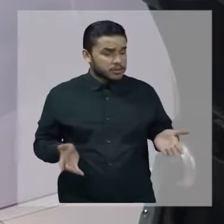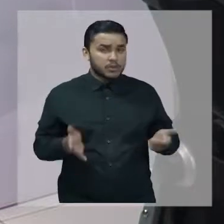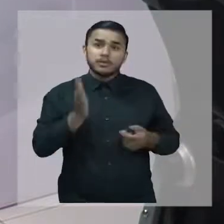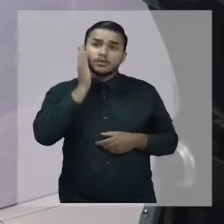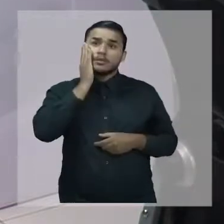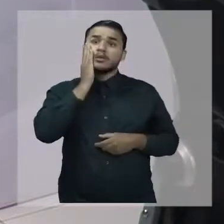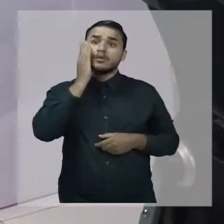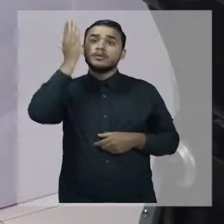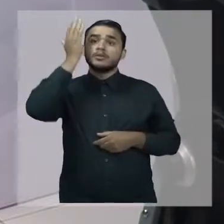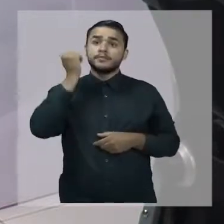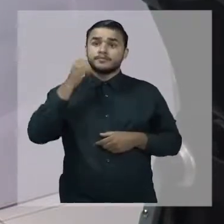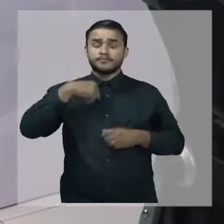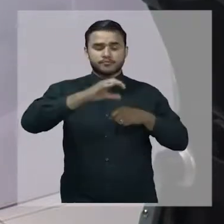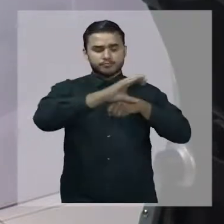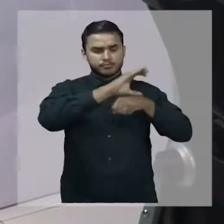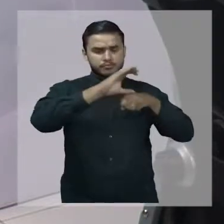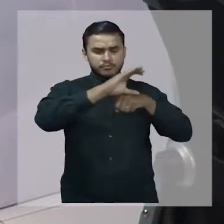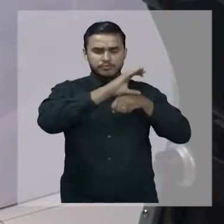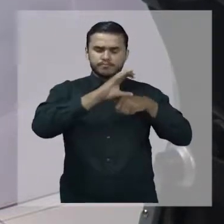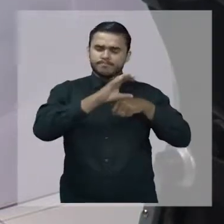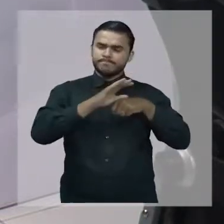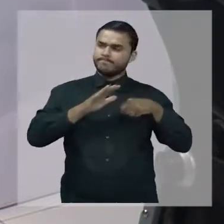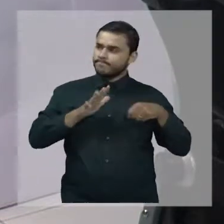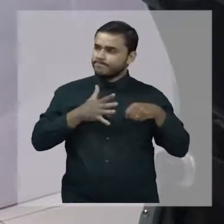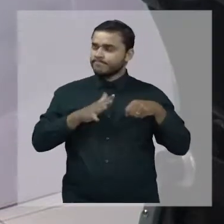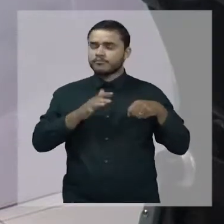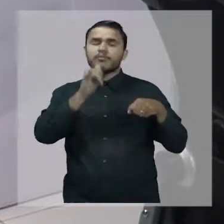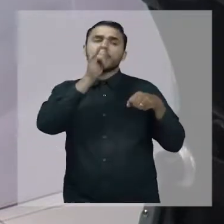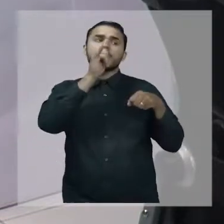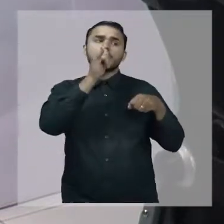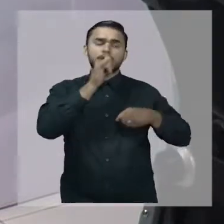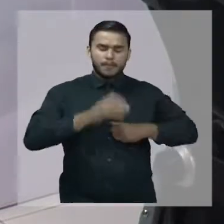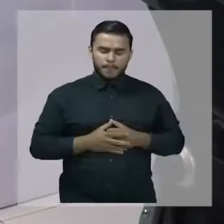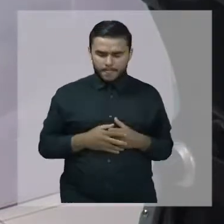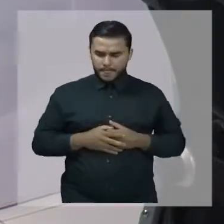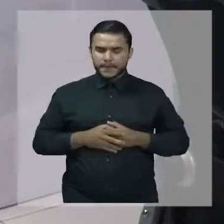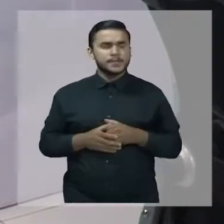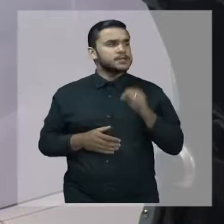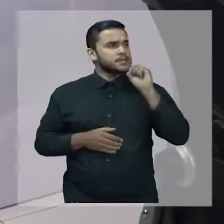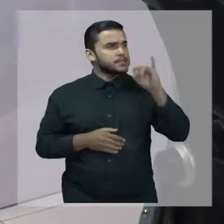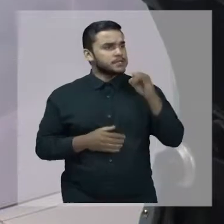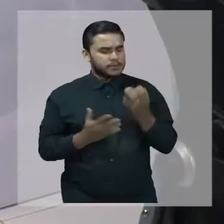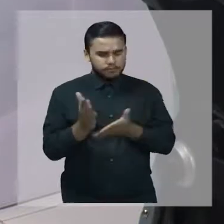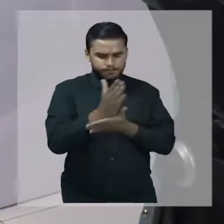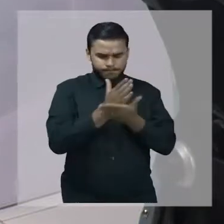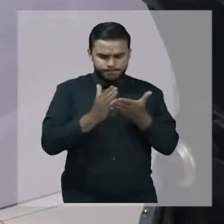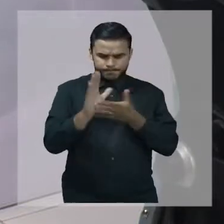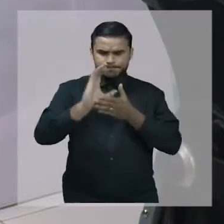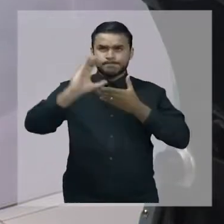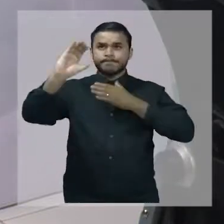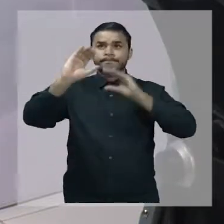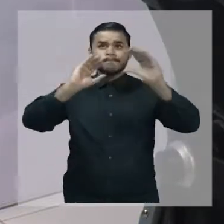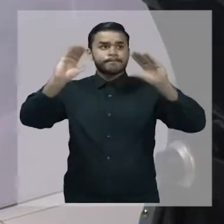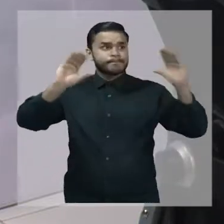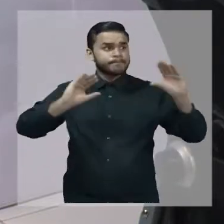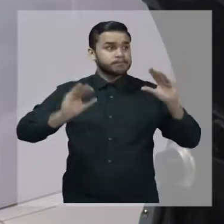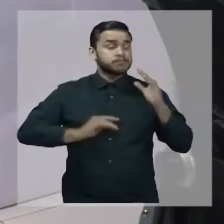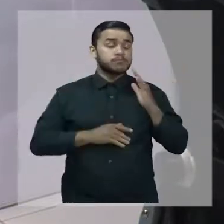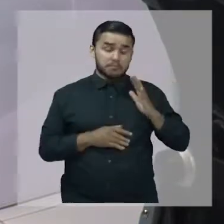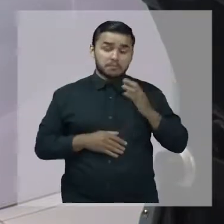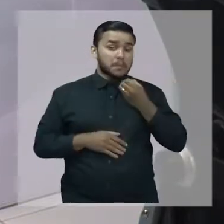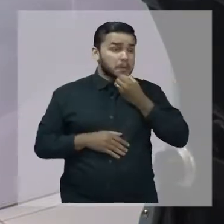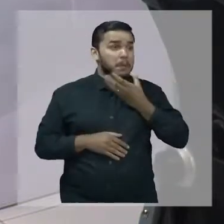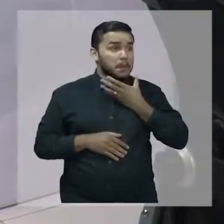nós temos, do ponto de vista institucional, um arcabouço até razoável. Quando nós olhamos a repartição das receitas